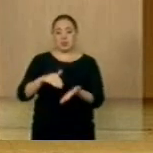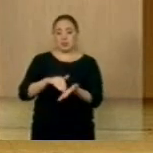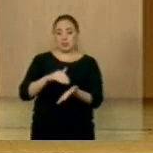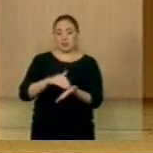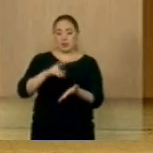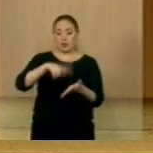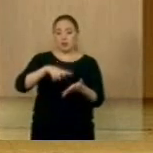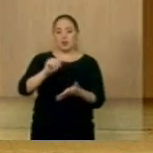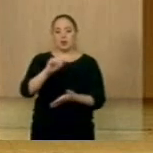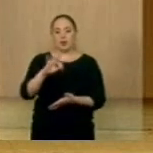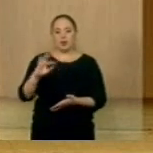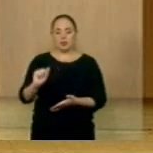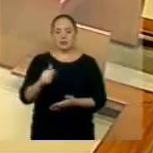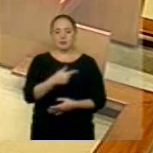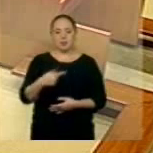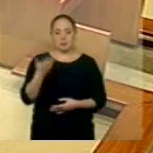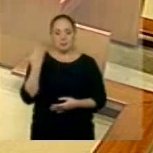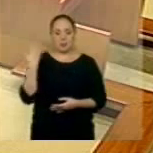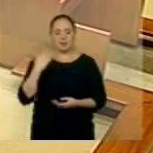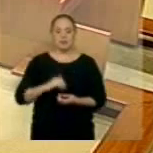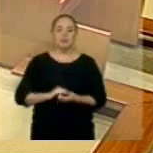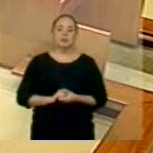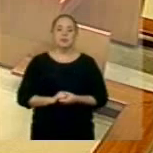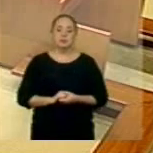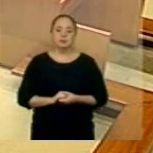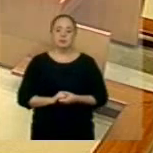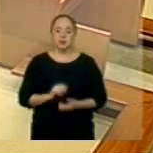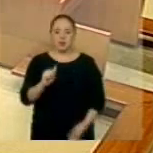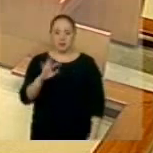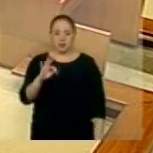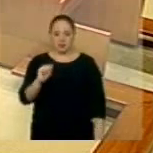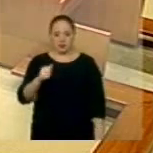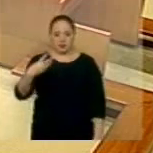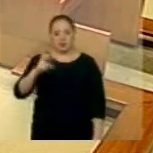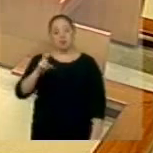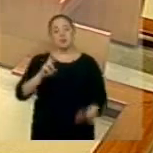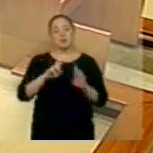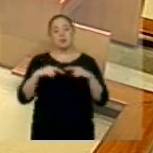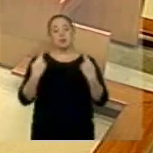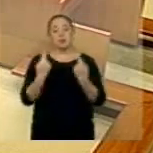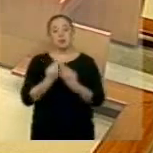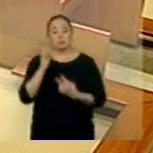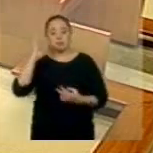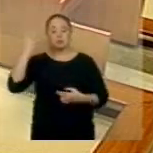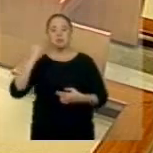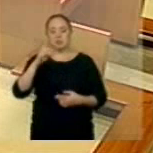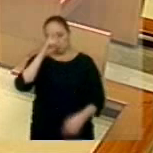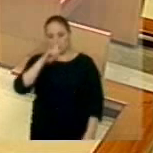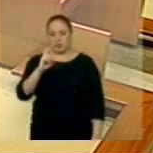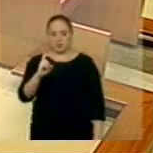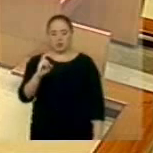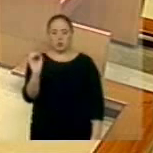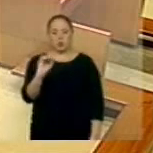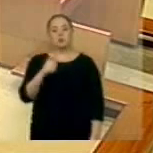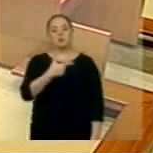para a leitura da ata da sessão anterior. Ata da 35ª sessão extraordinária, realizada em 5